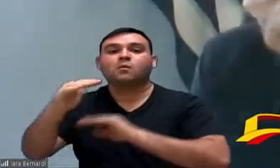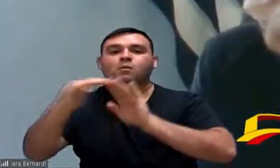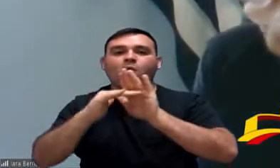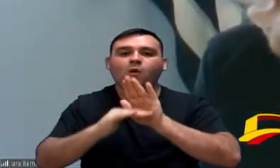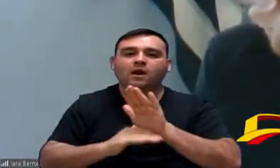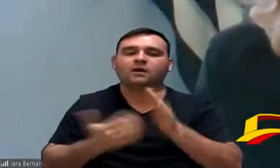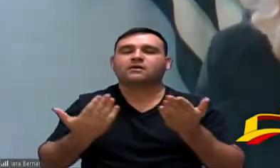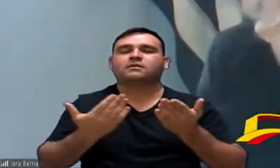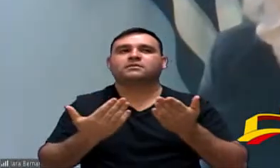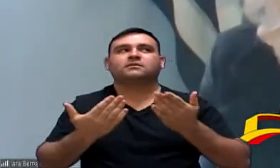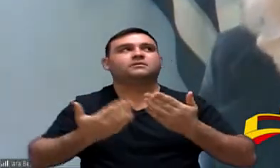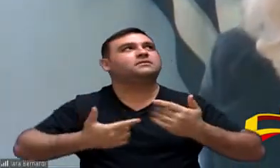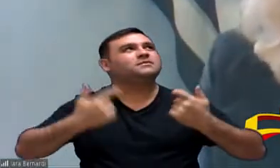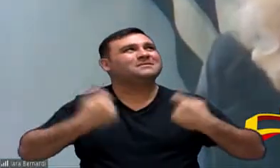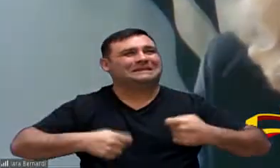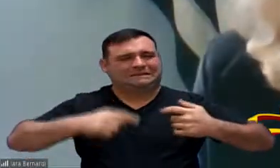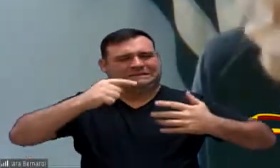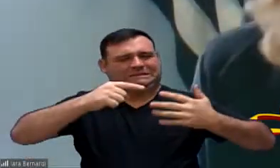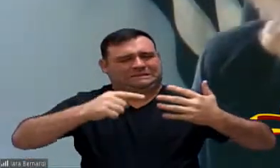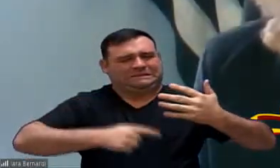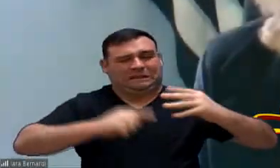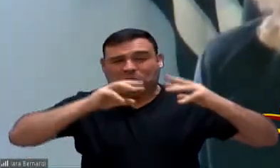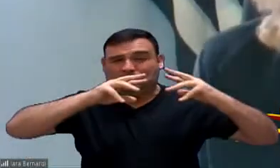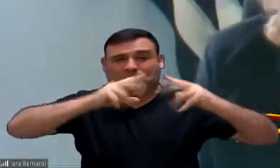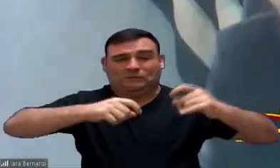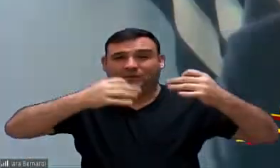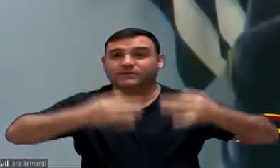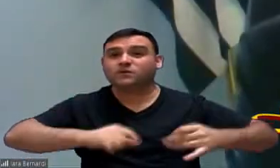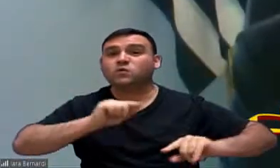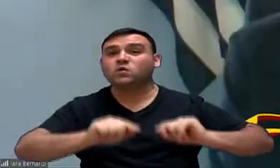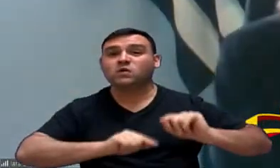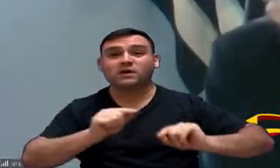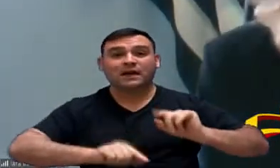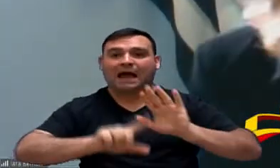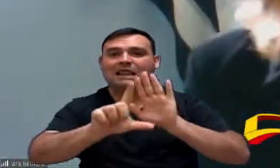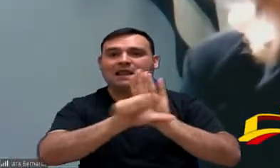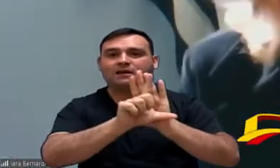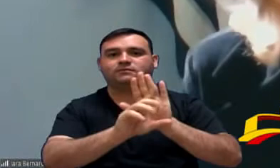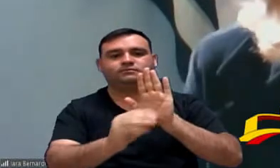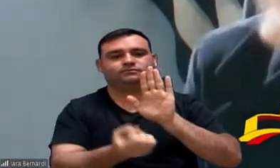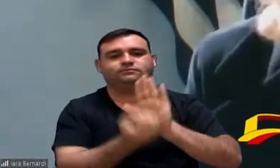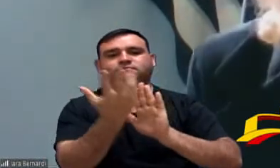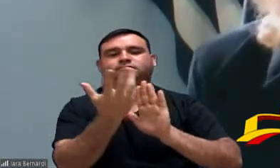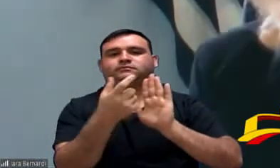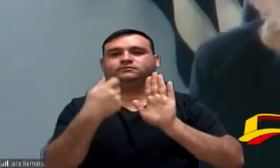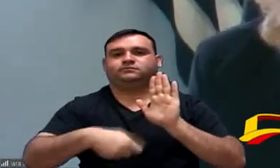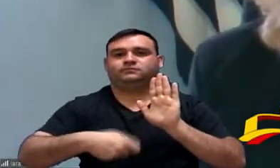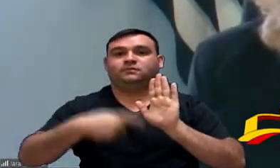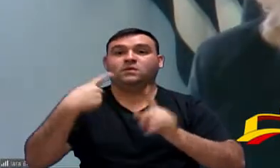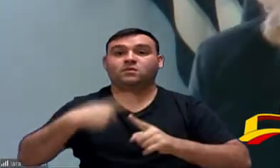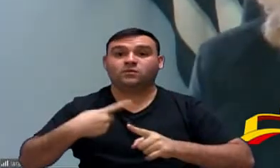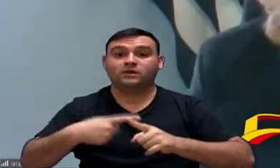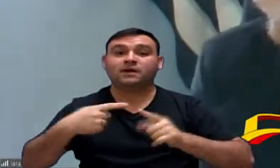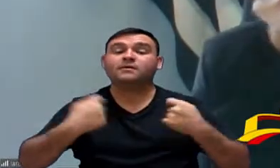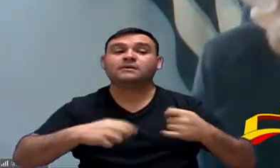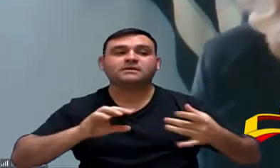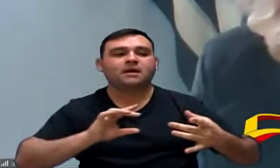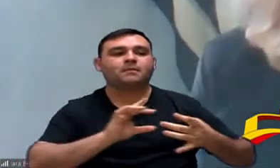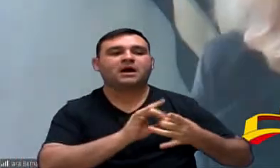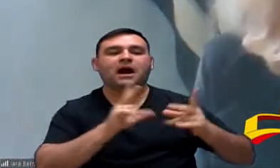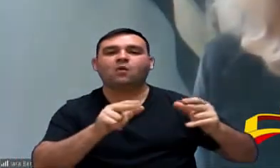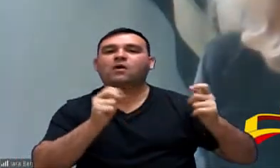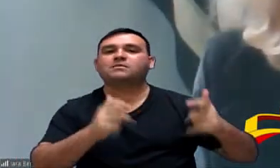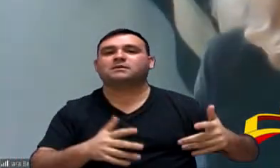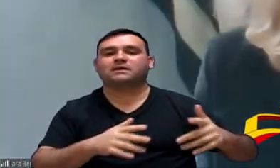programas, tudo isso formalizado em lei, porque nós temos que ter uma vinculação, como eu já